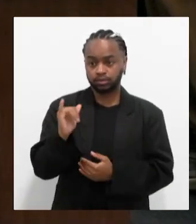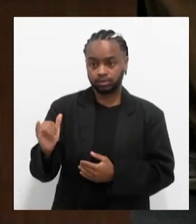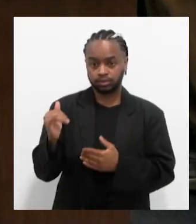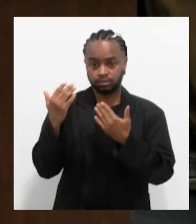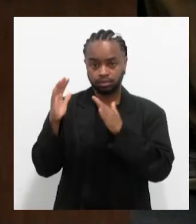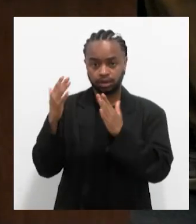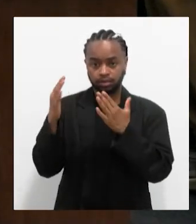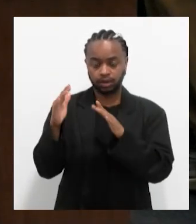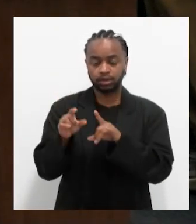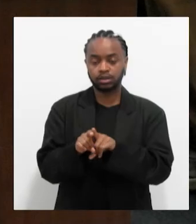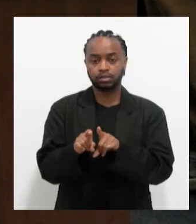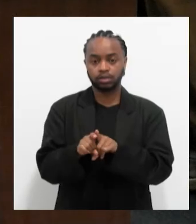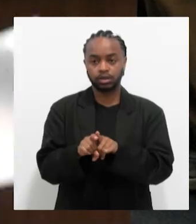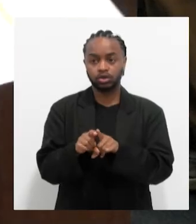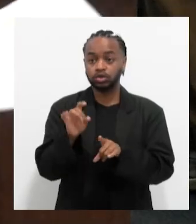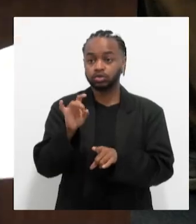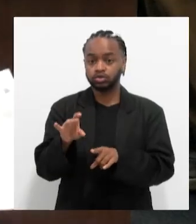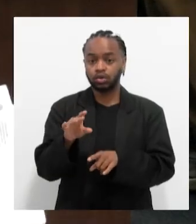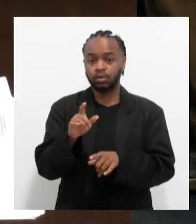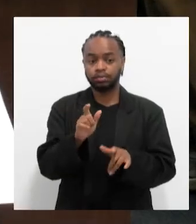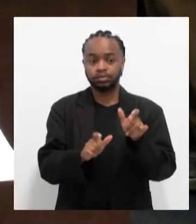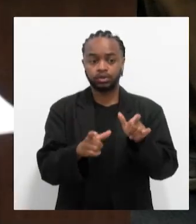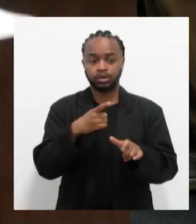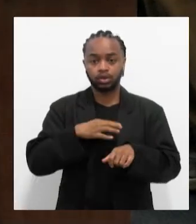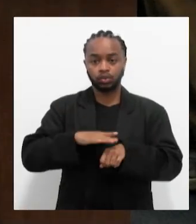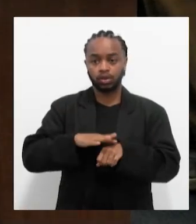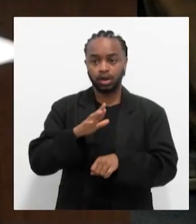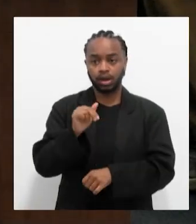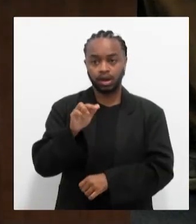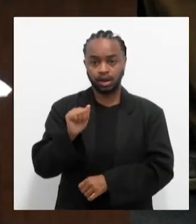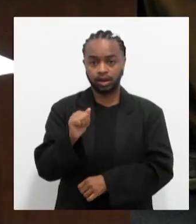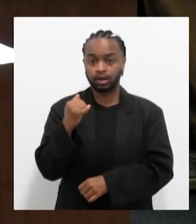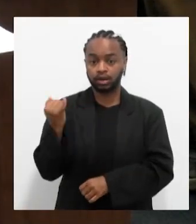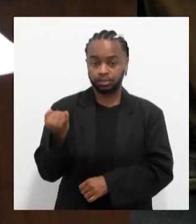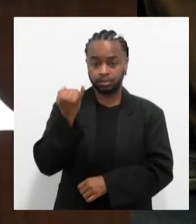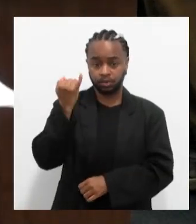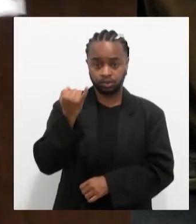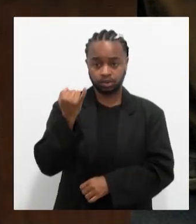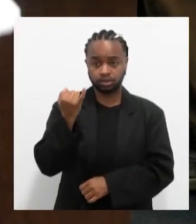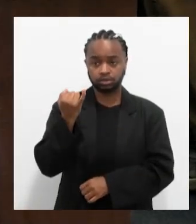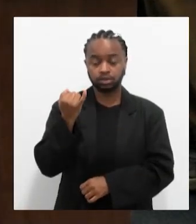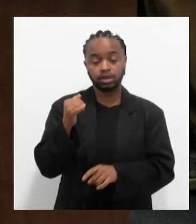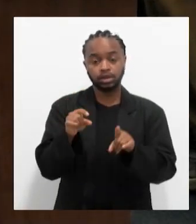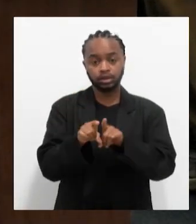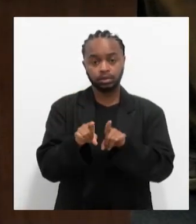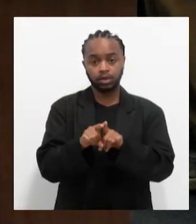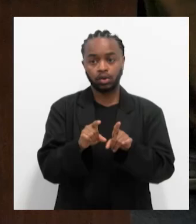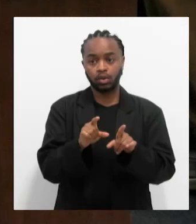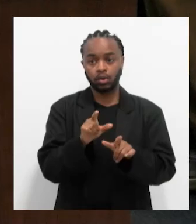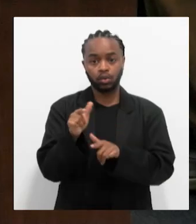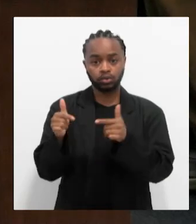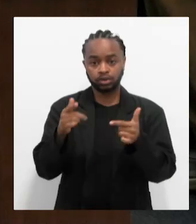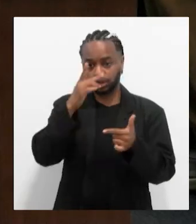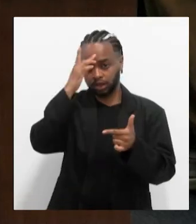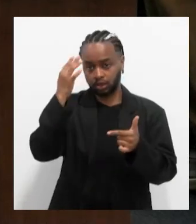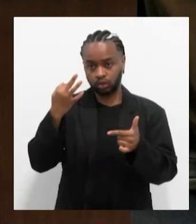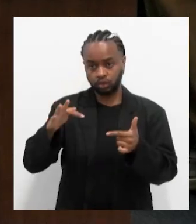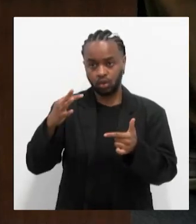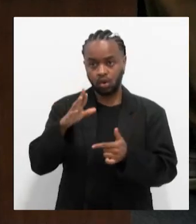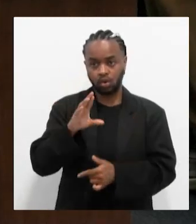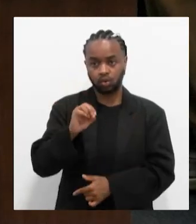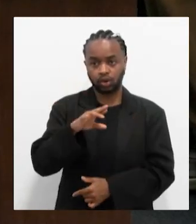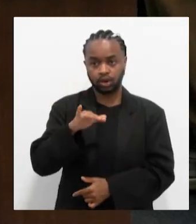digo que não só os pacientes com as doenças raras são tão importantes, deputado, como todos os de dor crônica também.